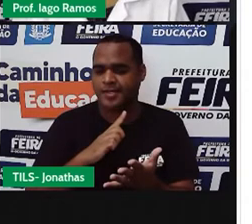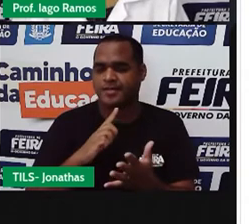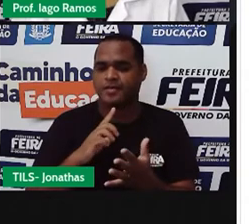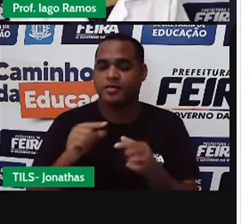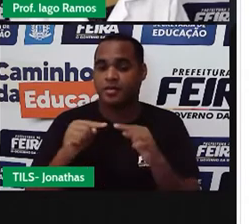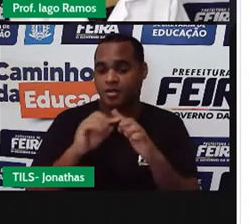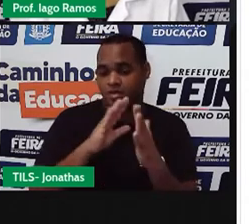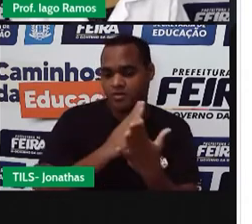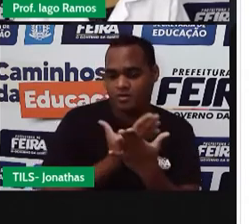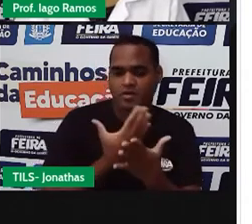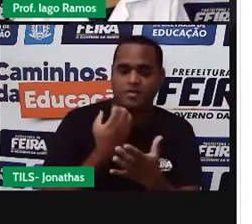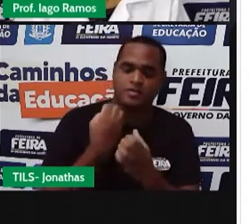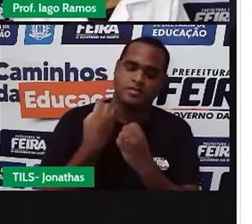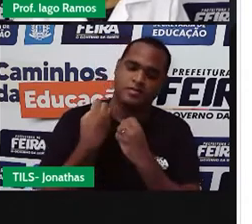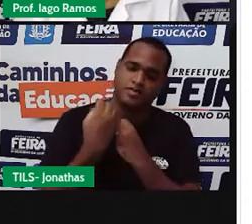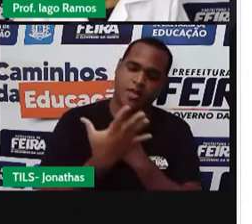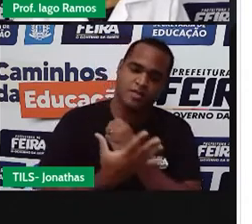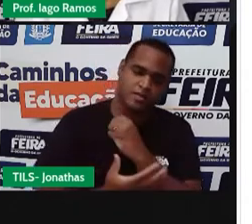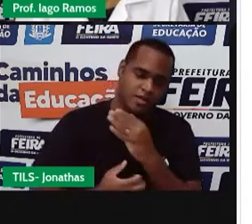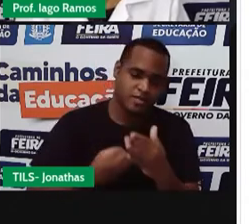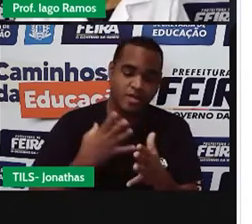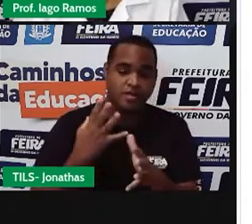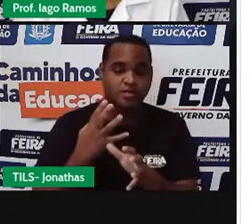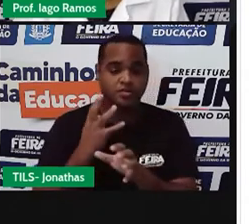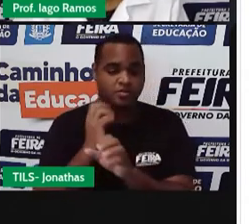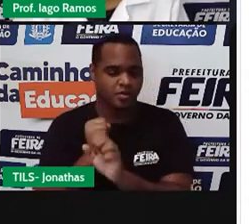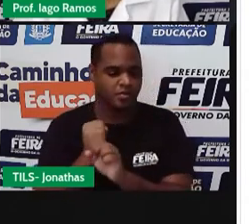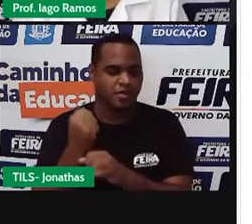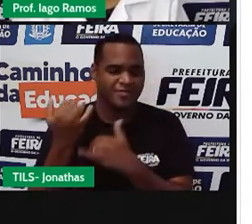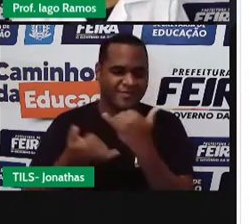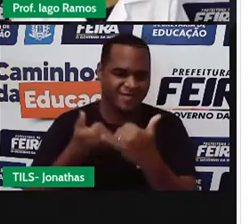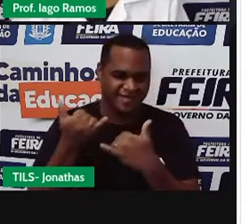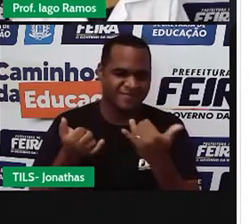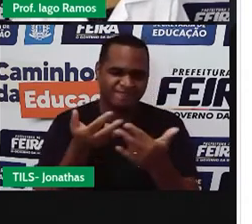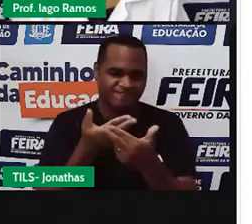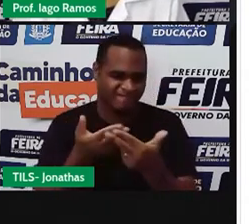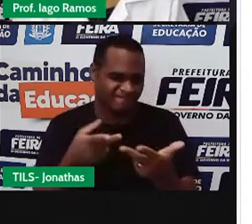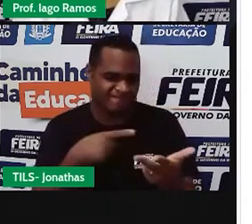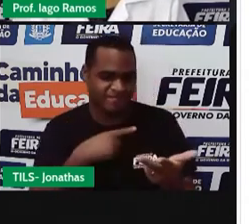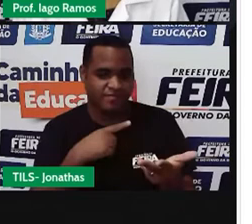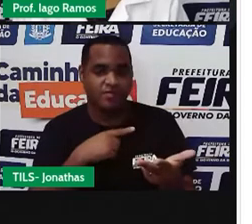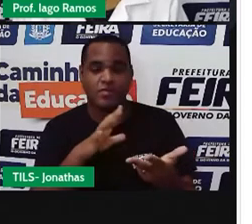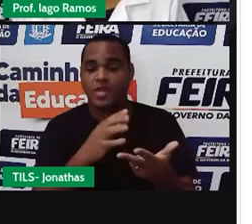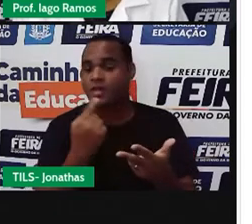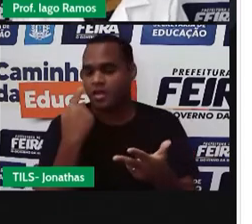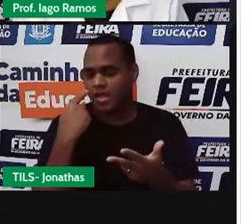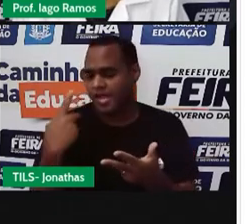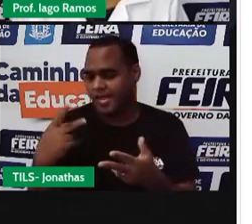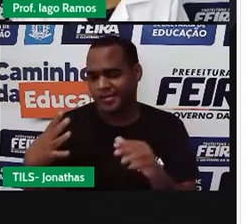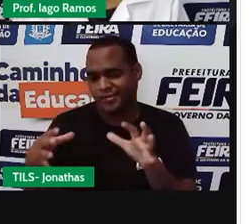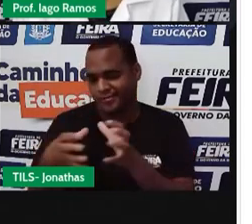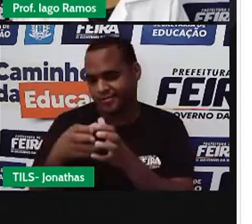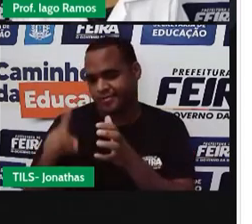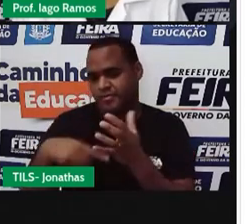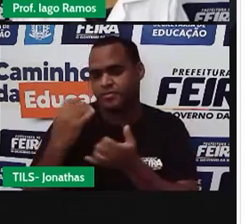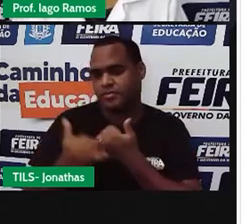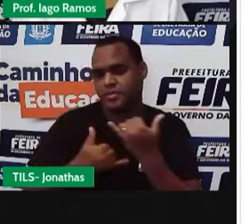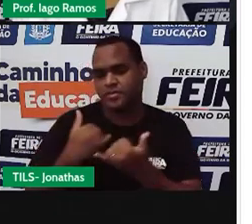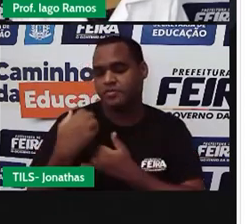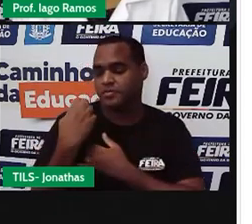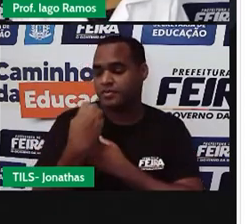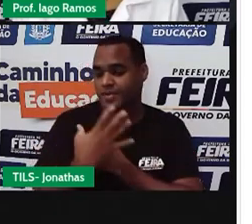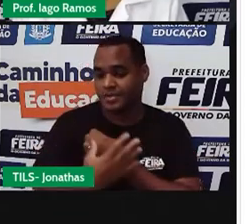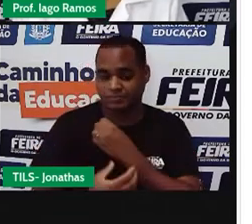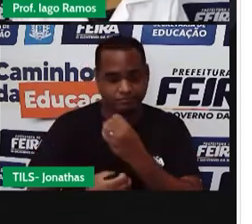recebeu é arrecadou uma quantidade de brinquedos e que esses brinquedos seriam